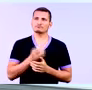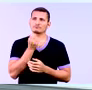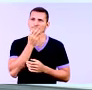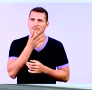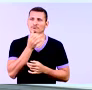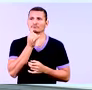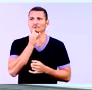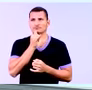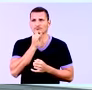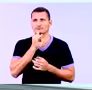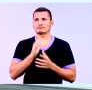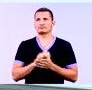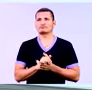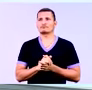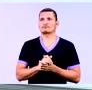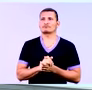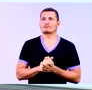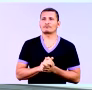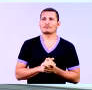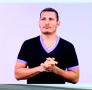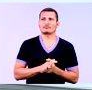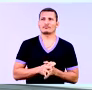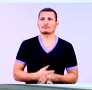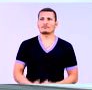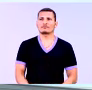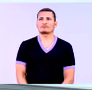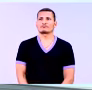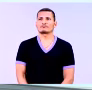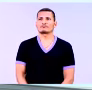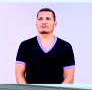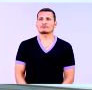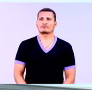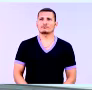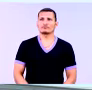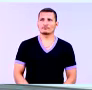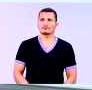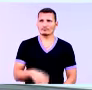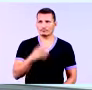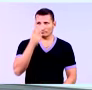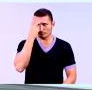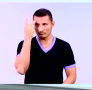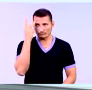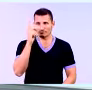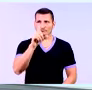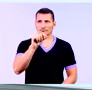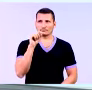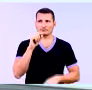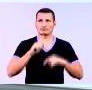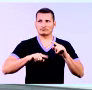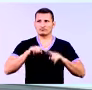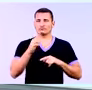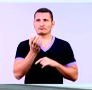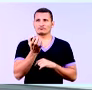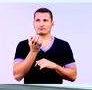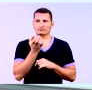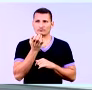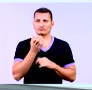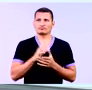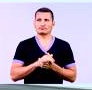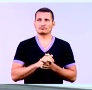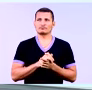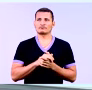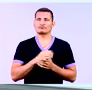né? Obviamente, o consumidor escolheu o produto que queria, indicou